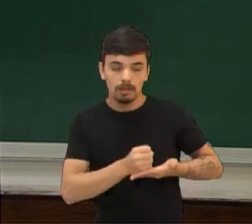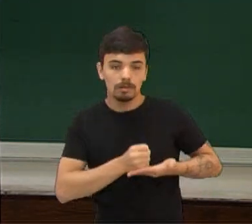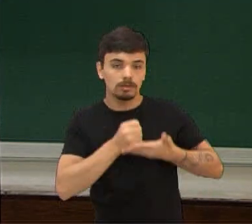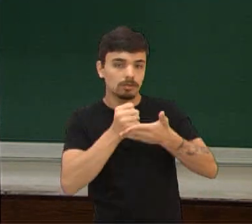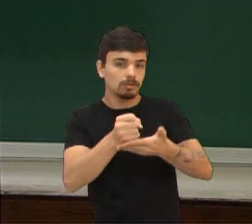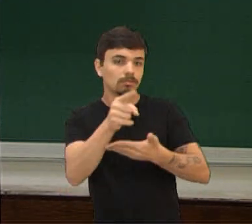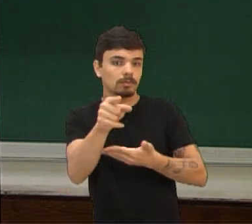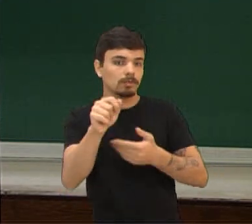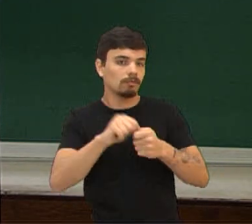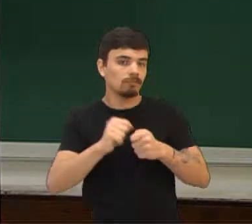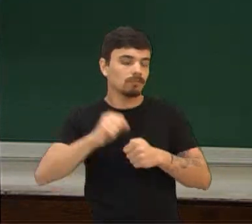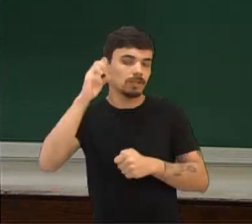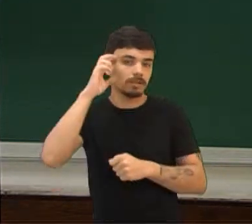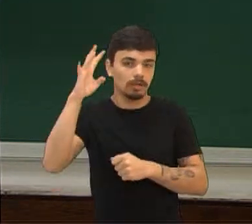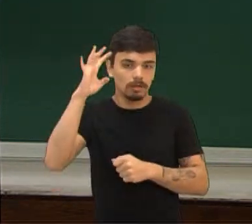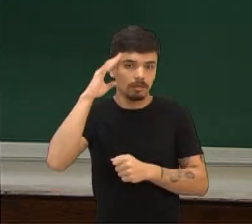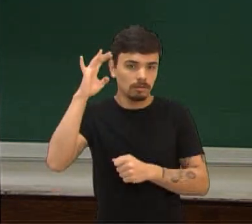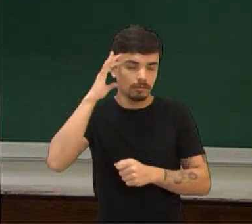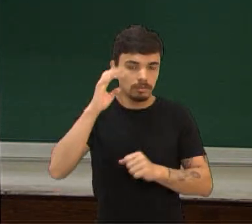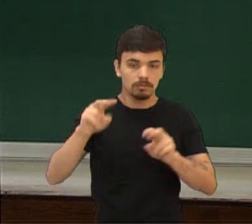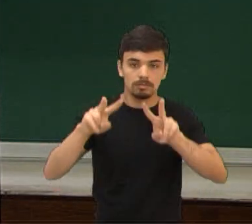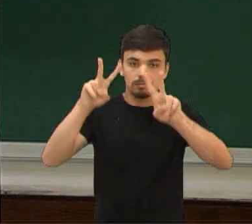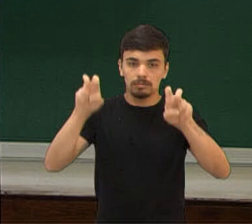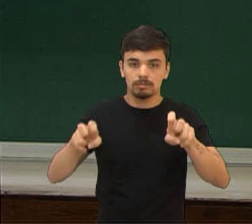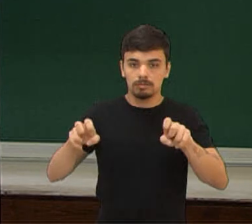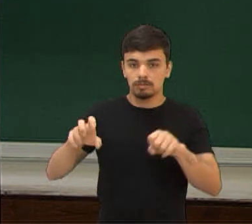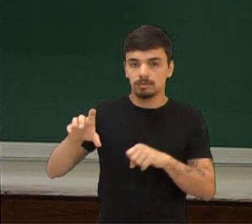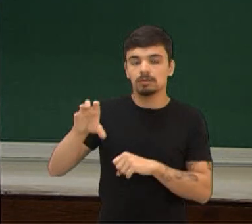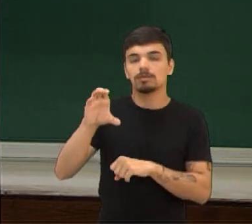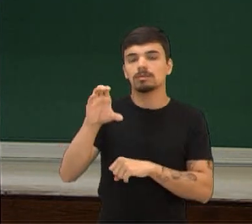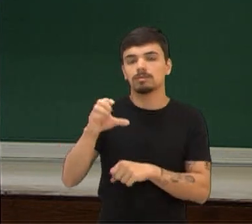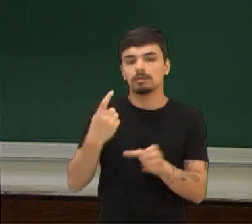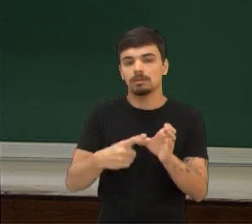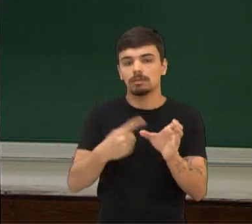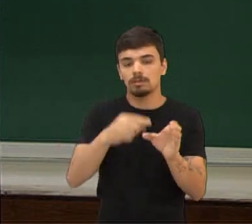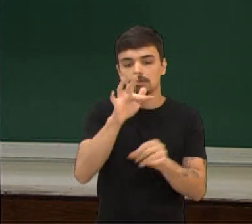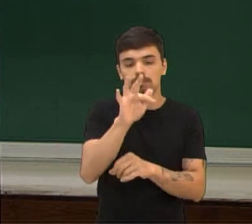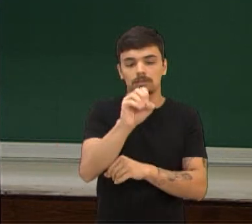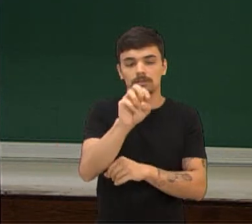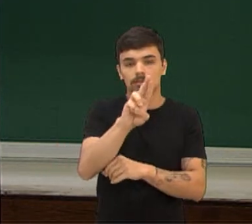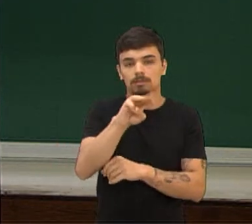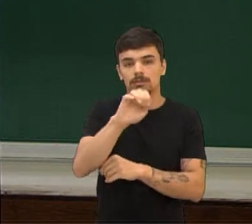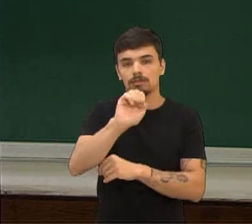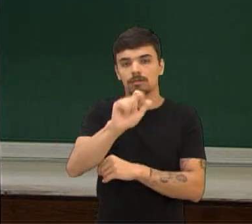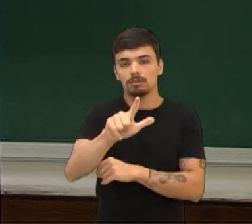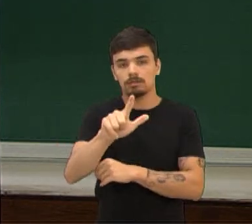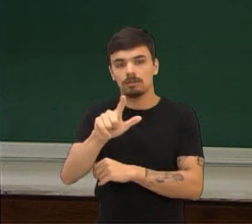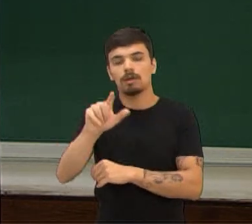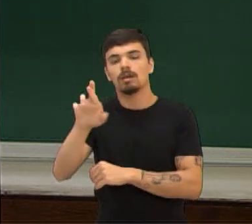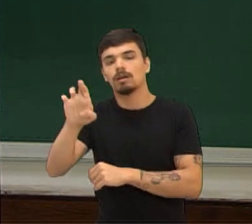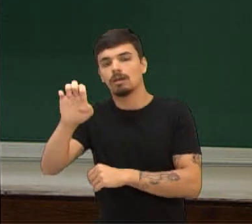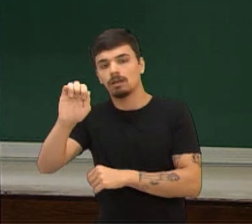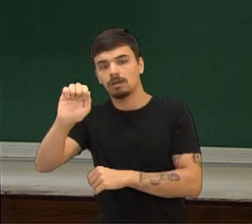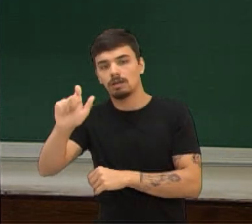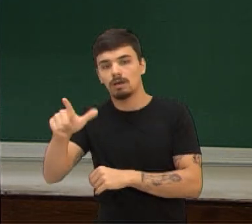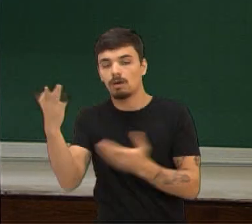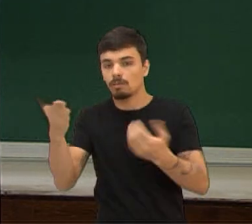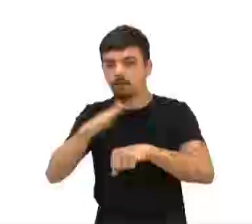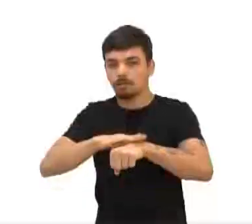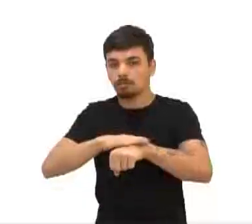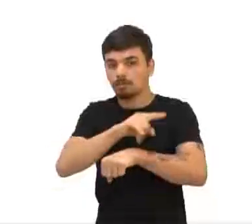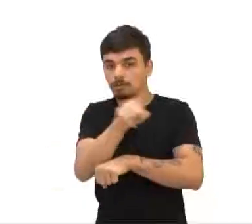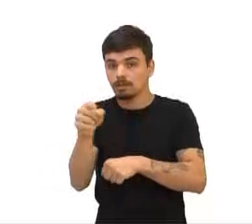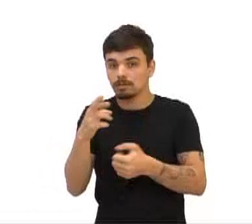para você fazer essa reflexão as noções de cidadania formal ou cidadania real. Vou dar um tempo para você